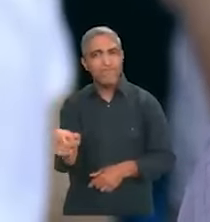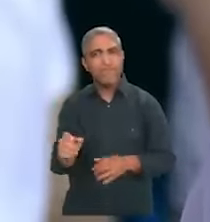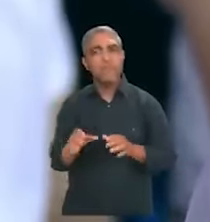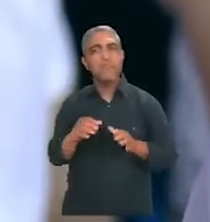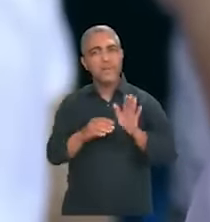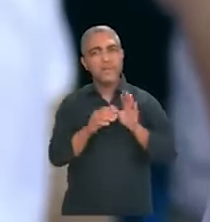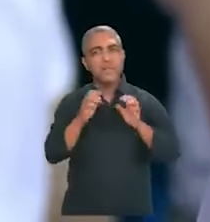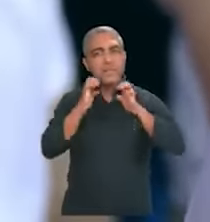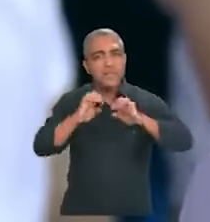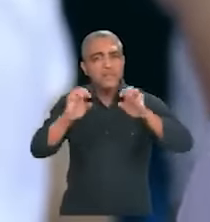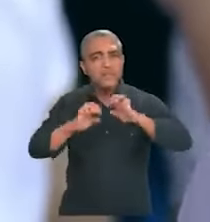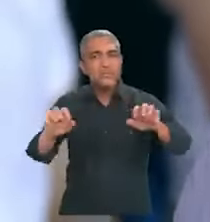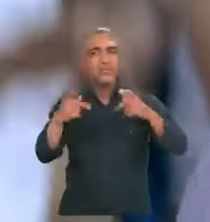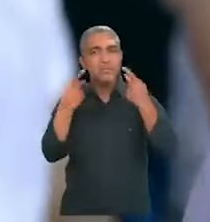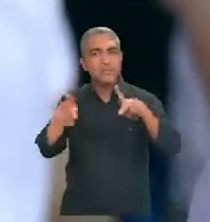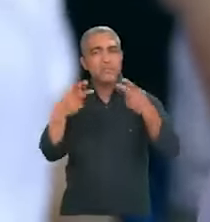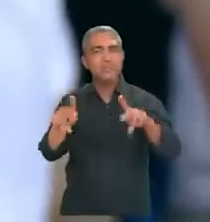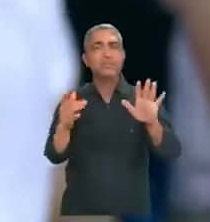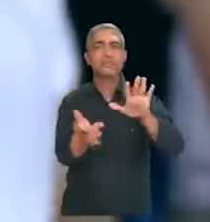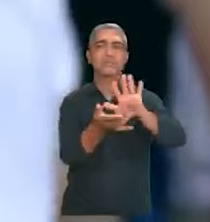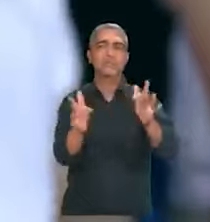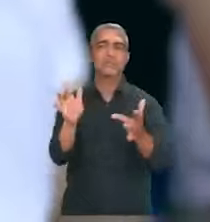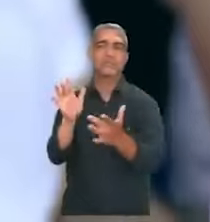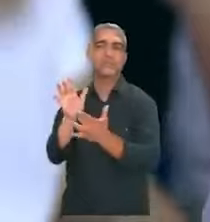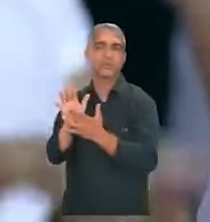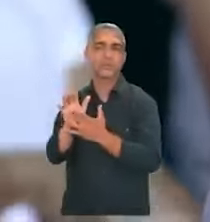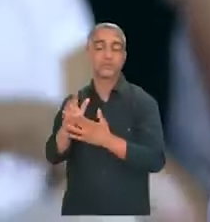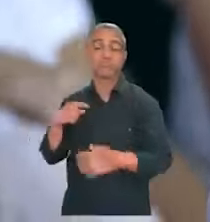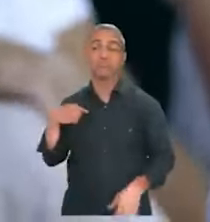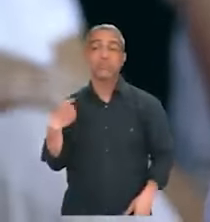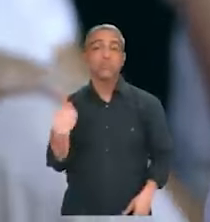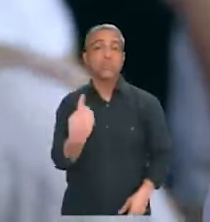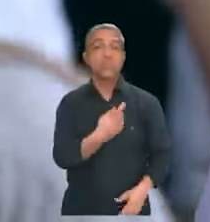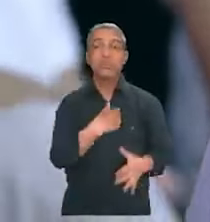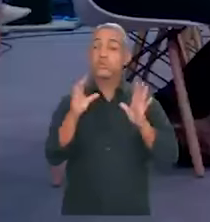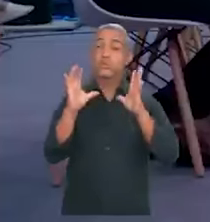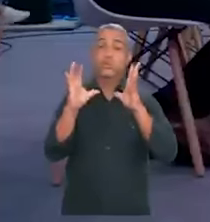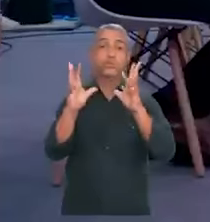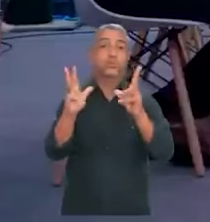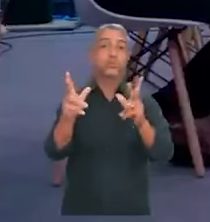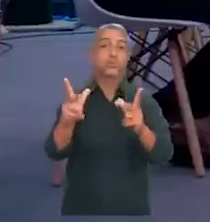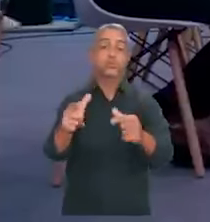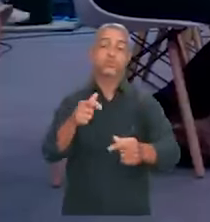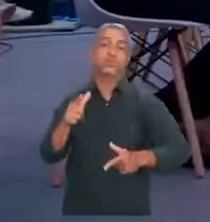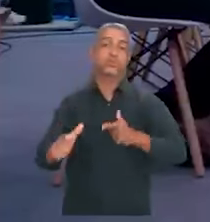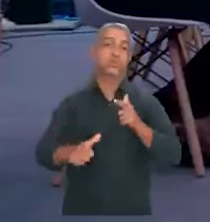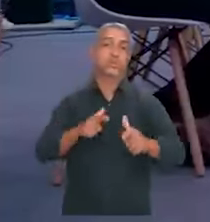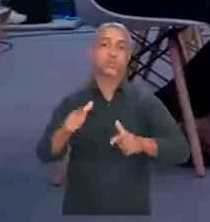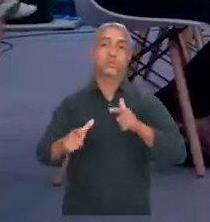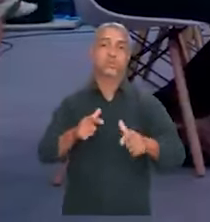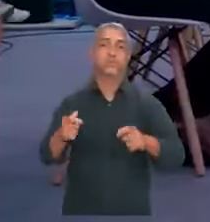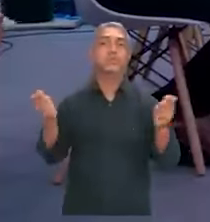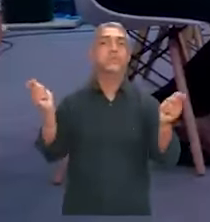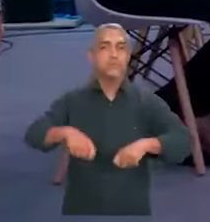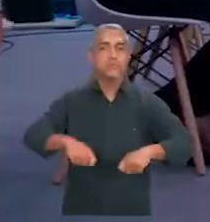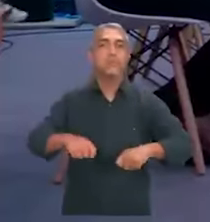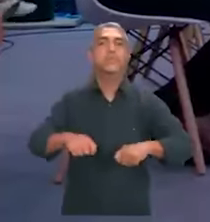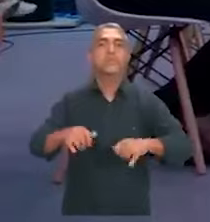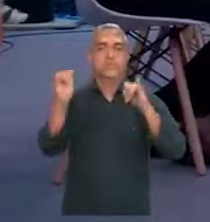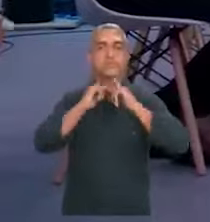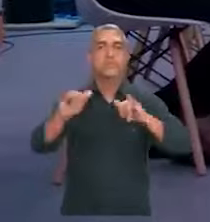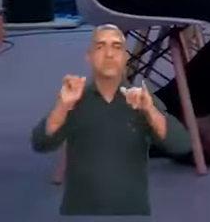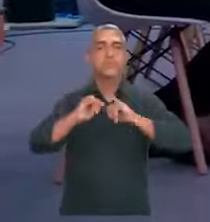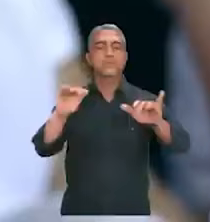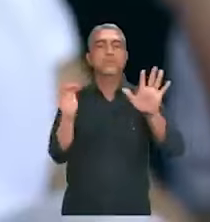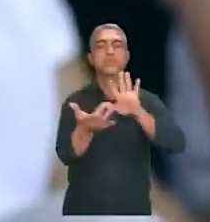que nós temos. Todos nós, basicamente, de alguma forma, através das profissões, podemos ser missionários. Acho que mais tarde eu